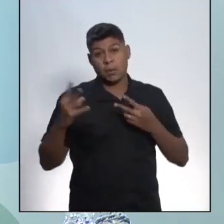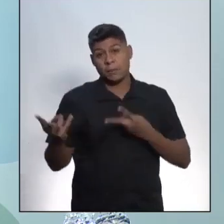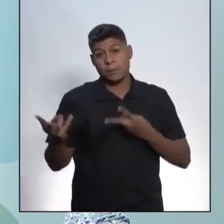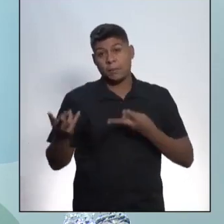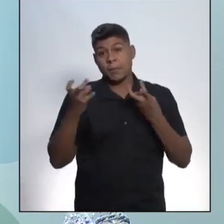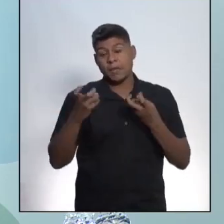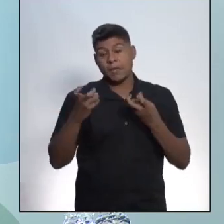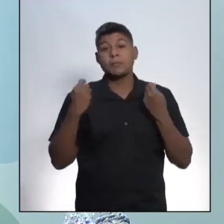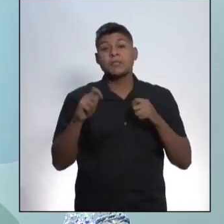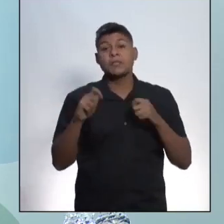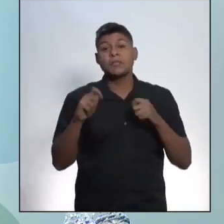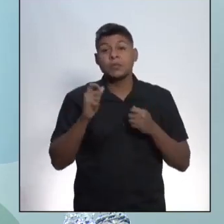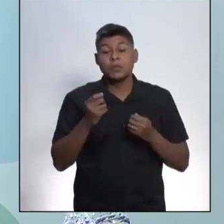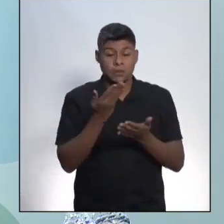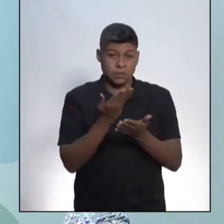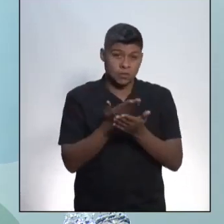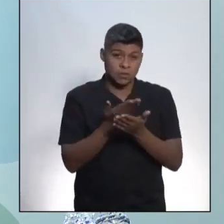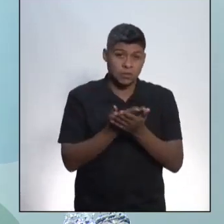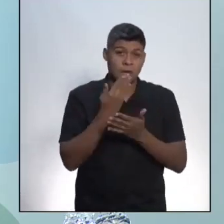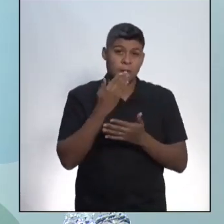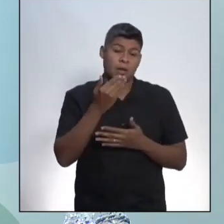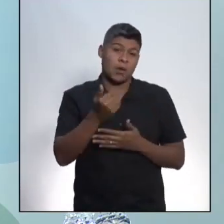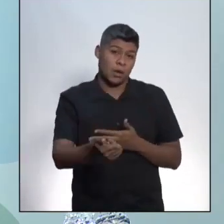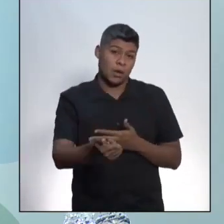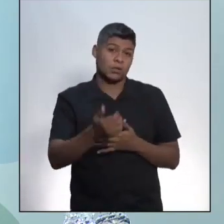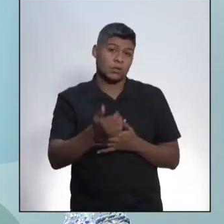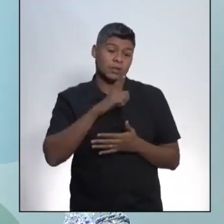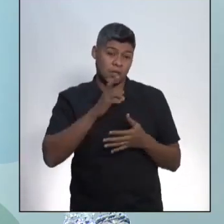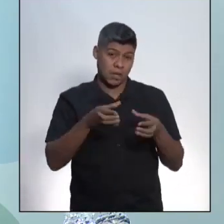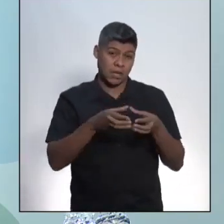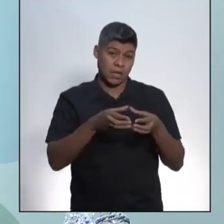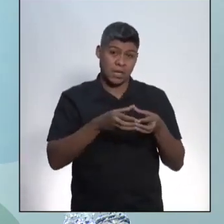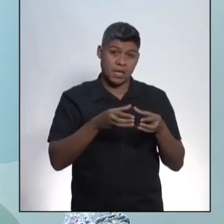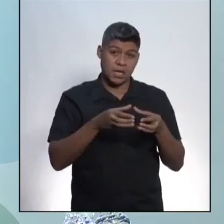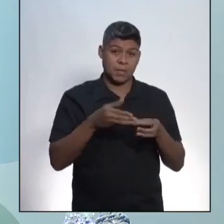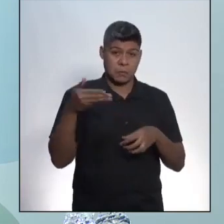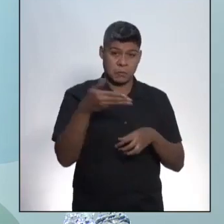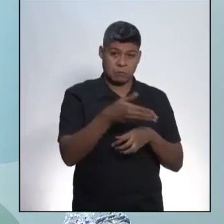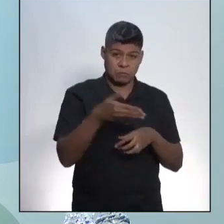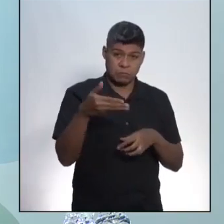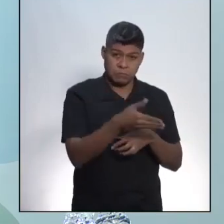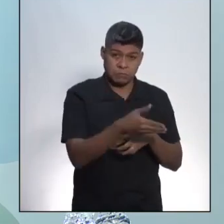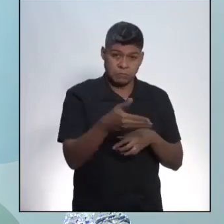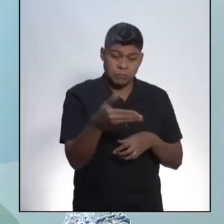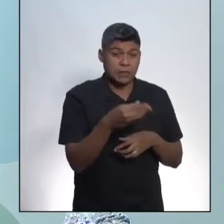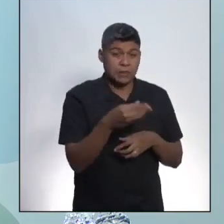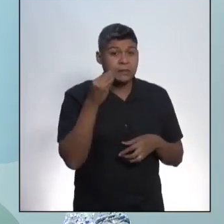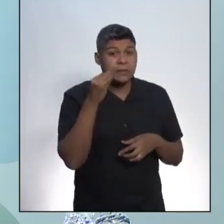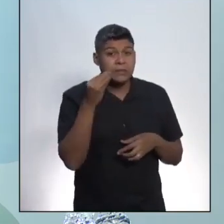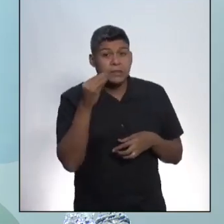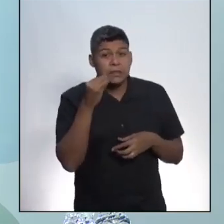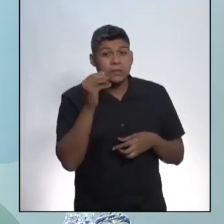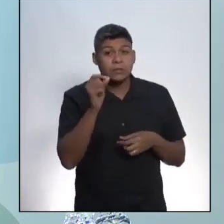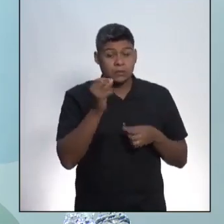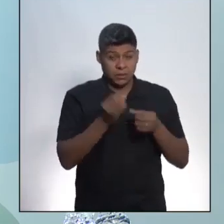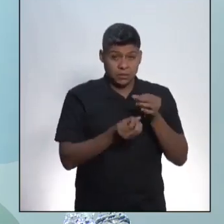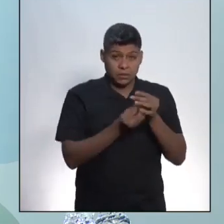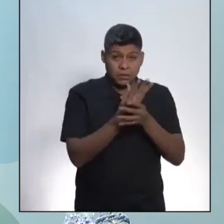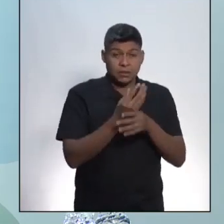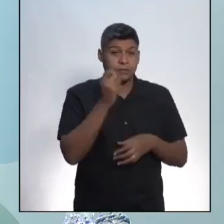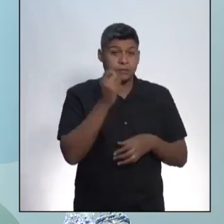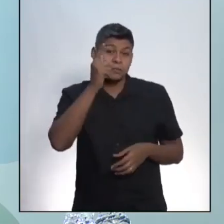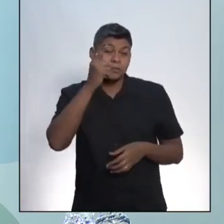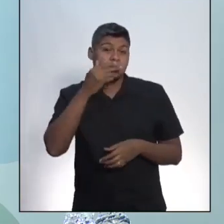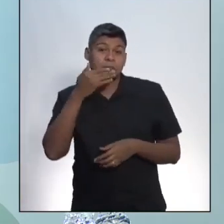que precisa ser aprimorado, que precisa ser melhorado. Mas tem uma equipe muito dedicada aqui, tentando levar e criar as melhores